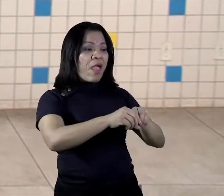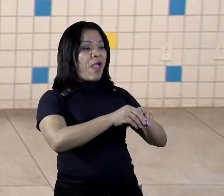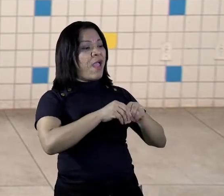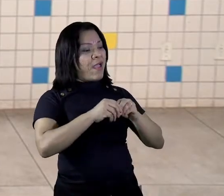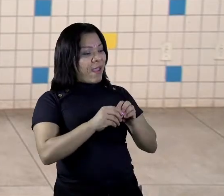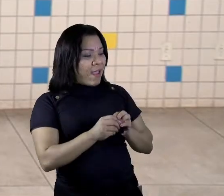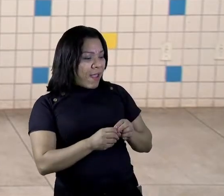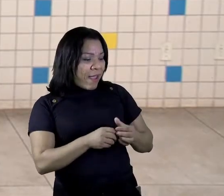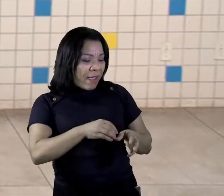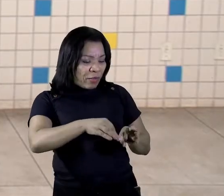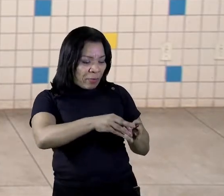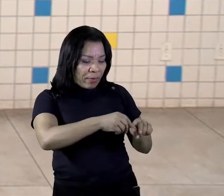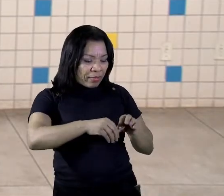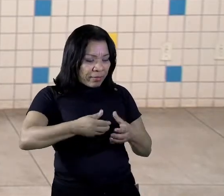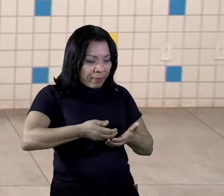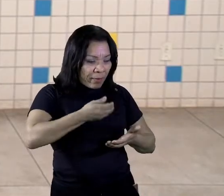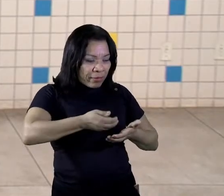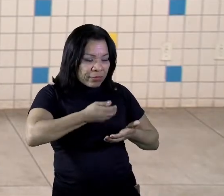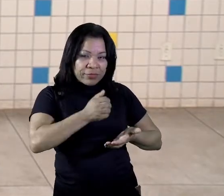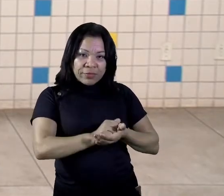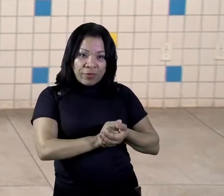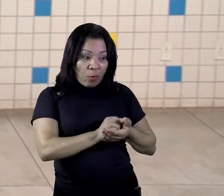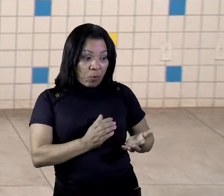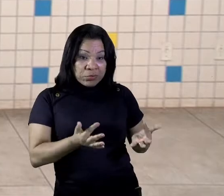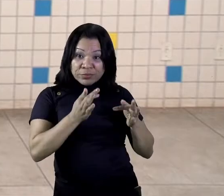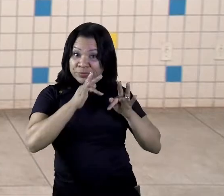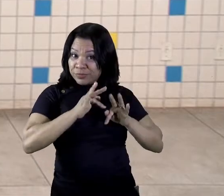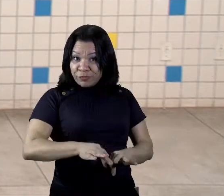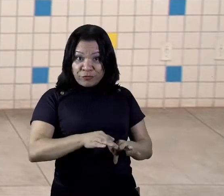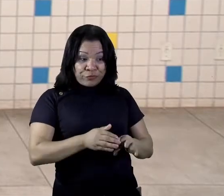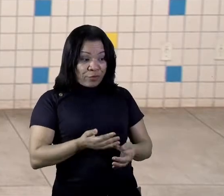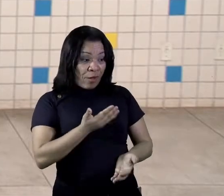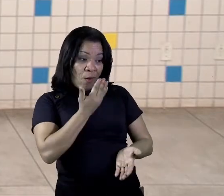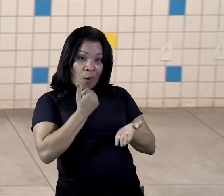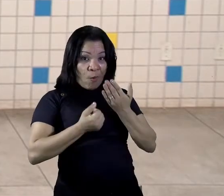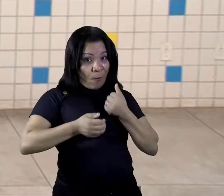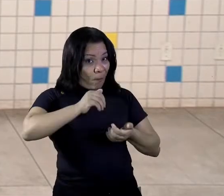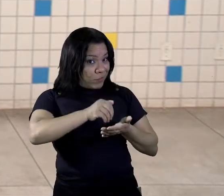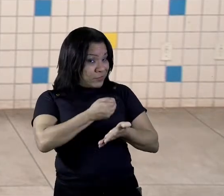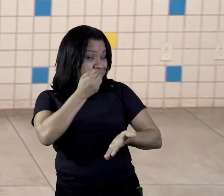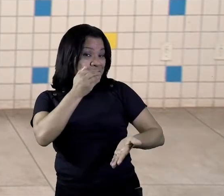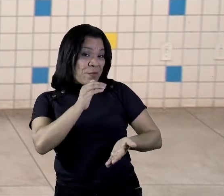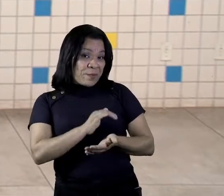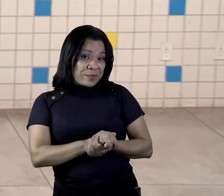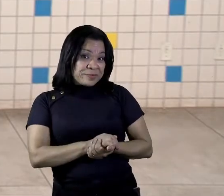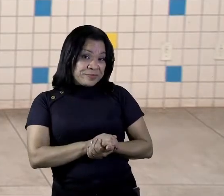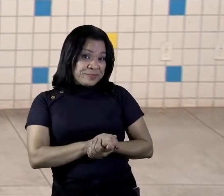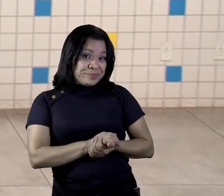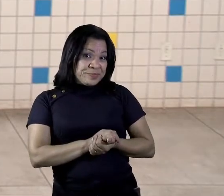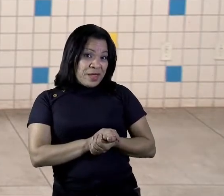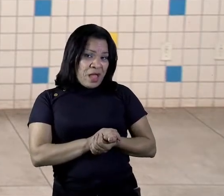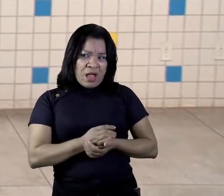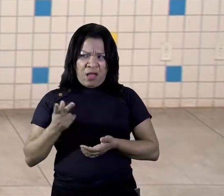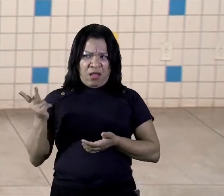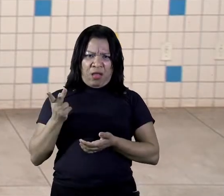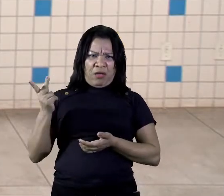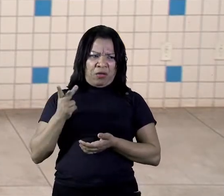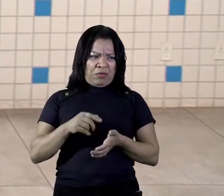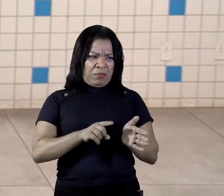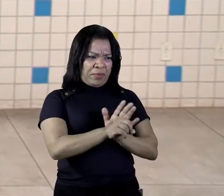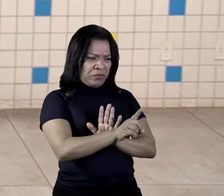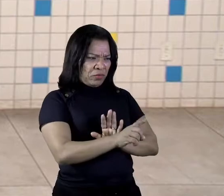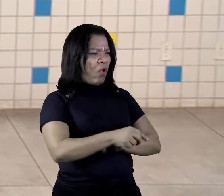essa sopa. E ao final, eles consumiram a sopa. E o casal perguntou: "E as